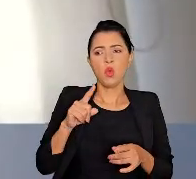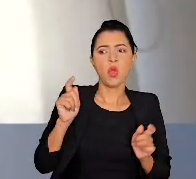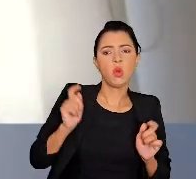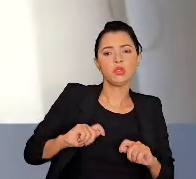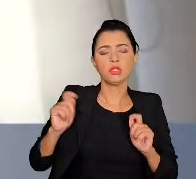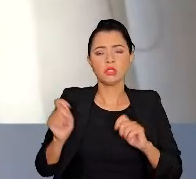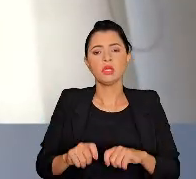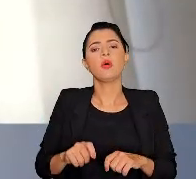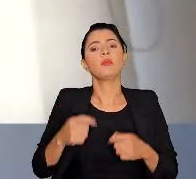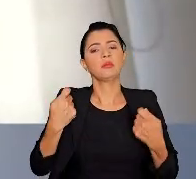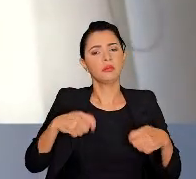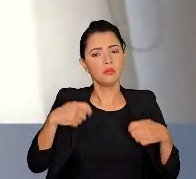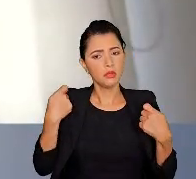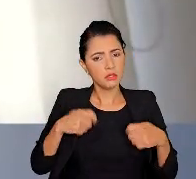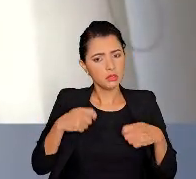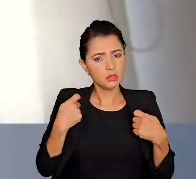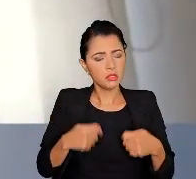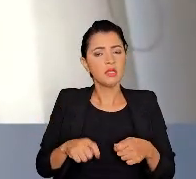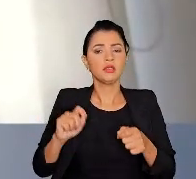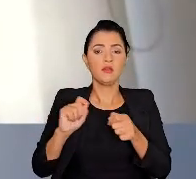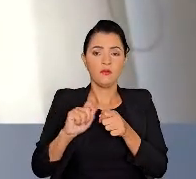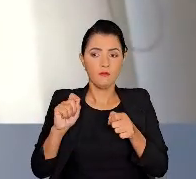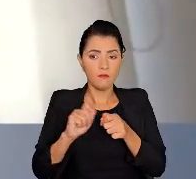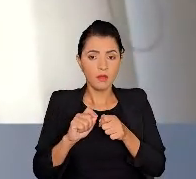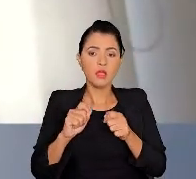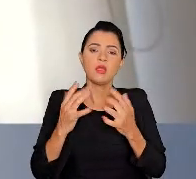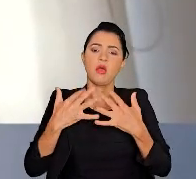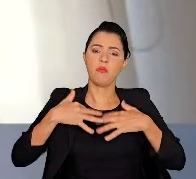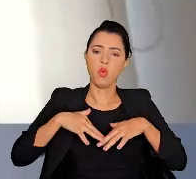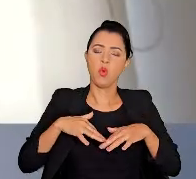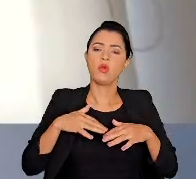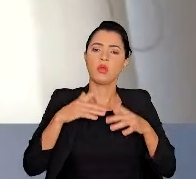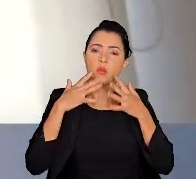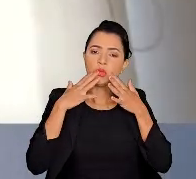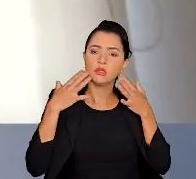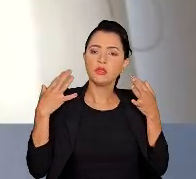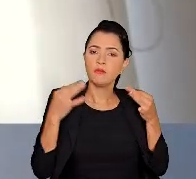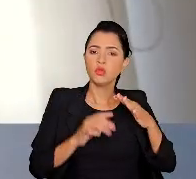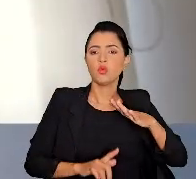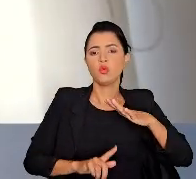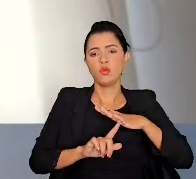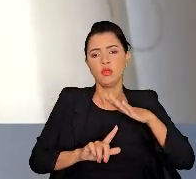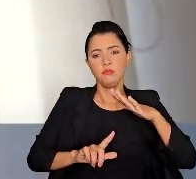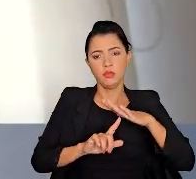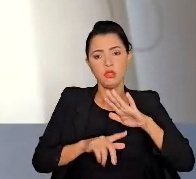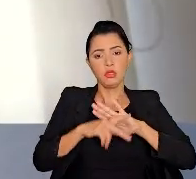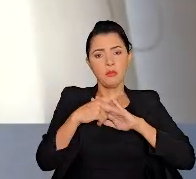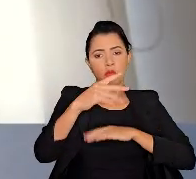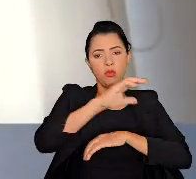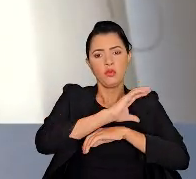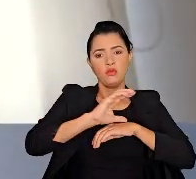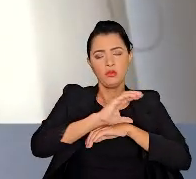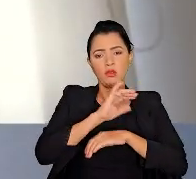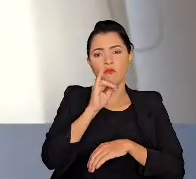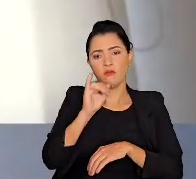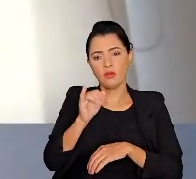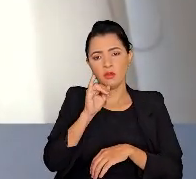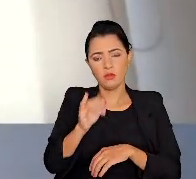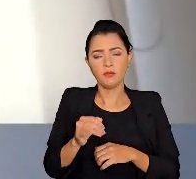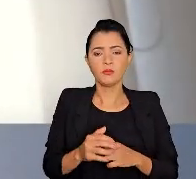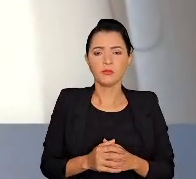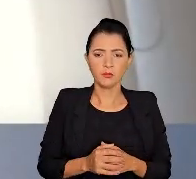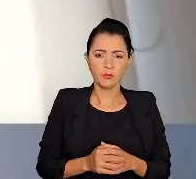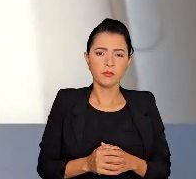portanto, devem ser exercidas de maneira harmônica, observados os limites definidos na própria Constituição. O